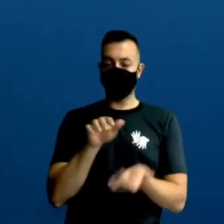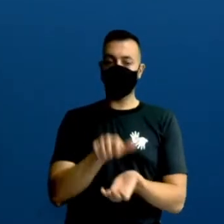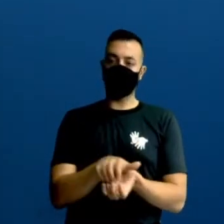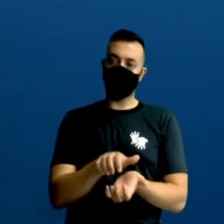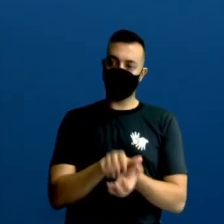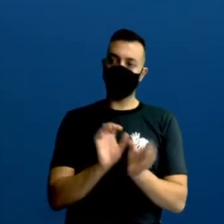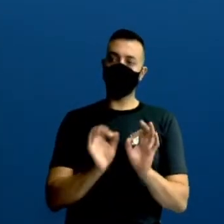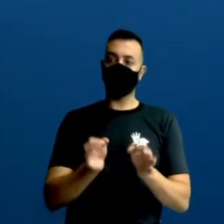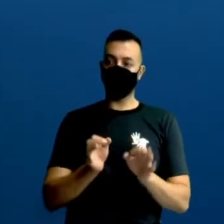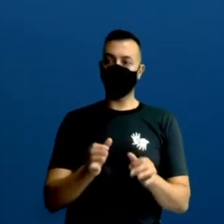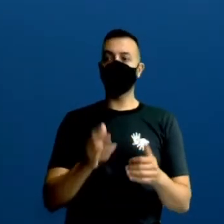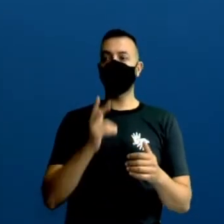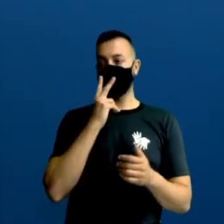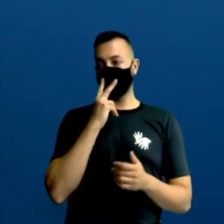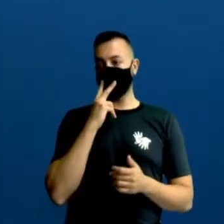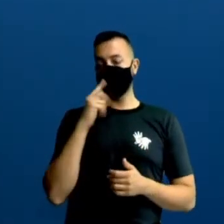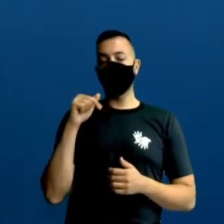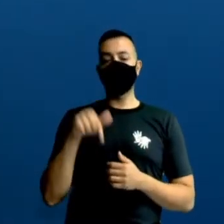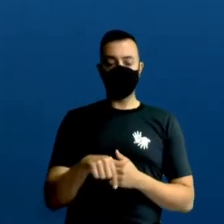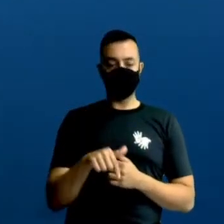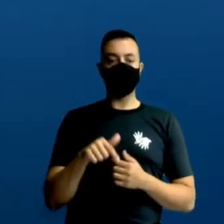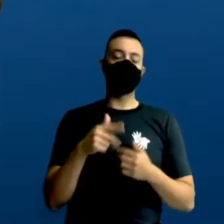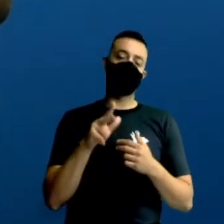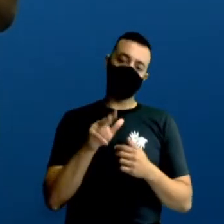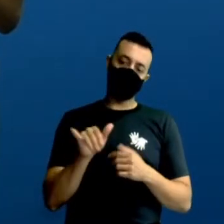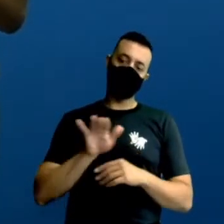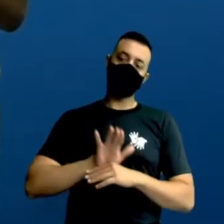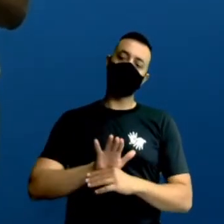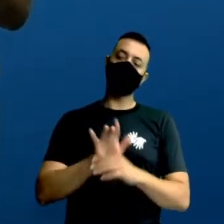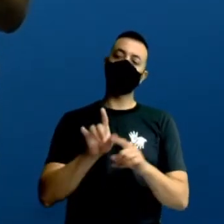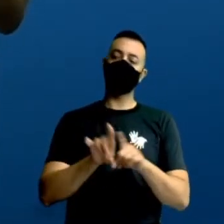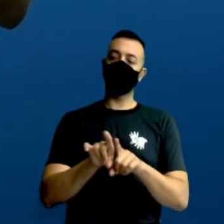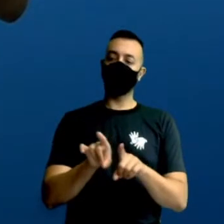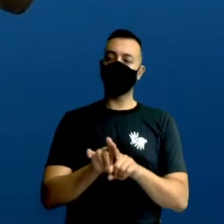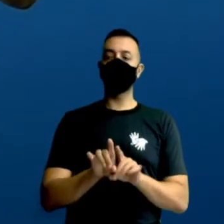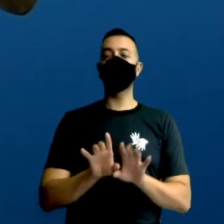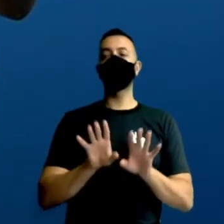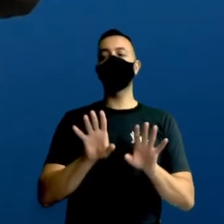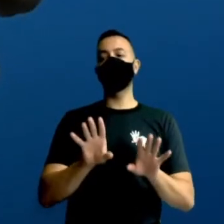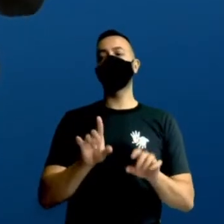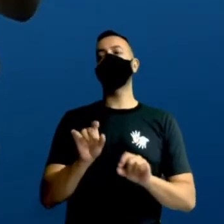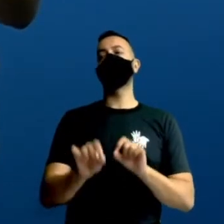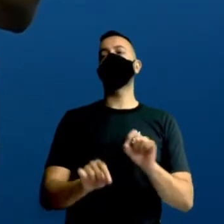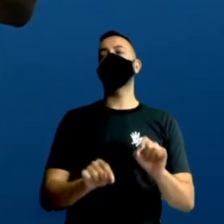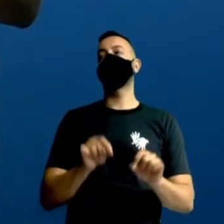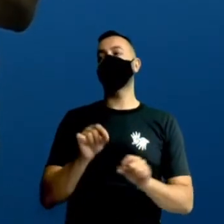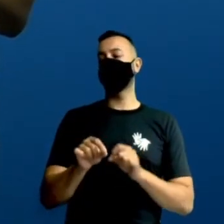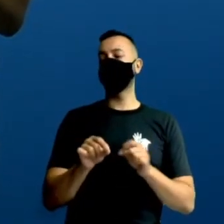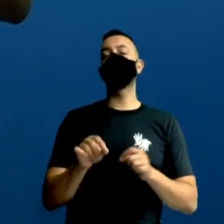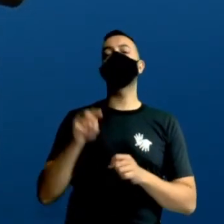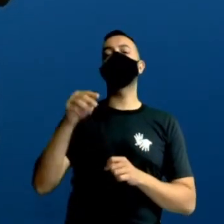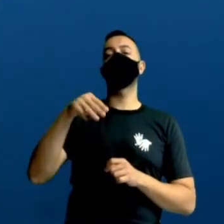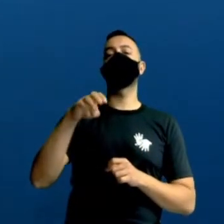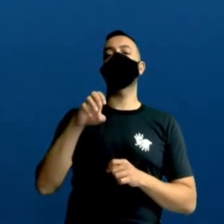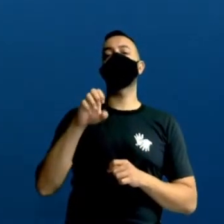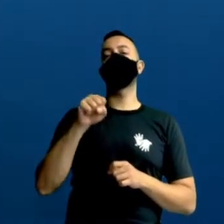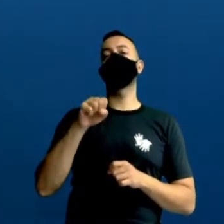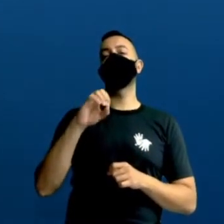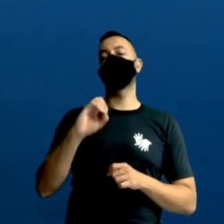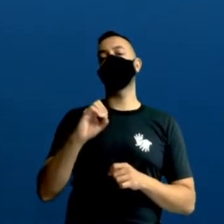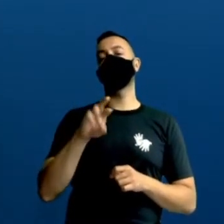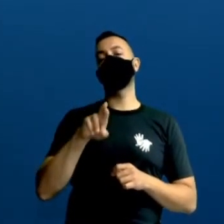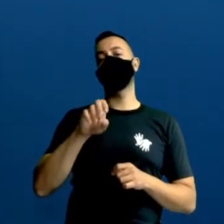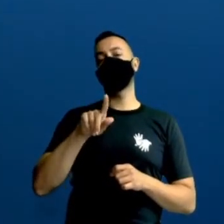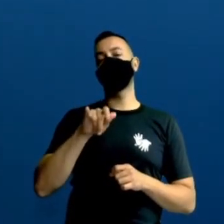Pernambuco, tá certo? E Vitória de Santo Antão vai colaborar com isso também. Agora, o que é mesorregião e qual a